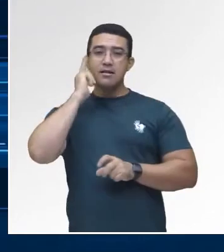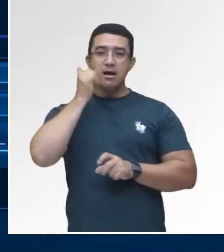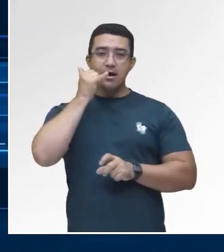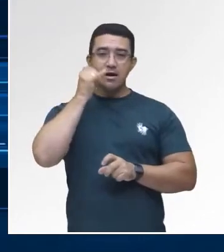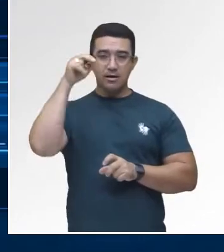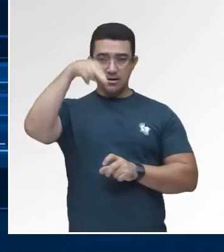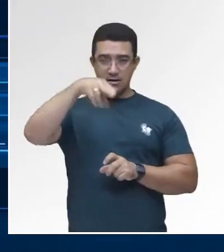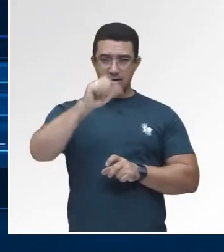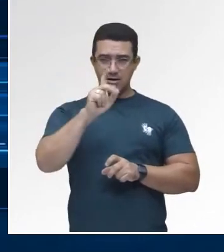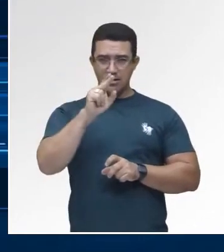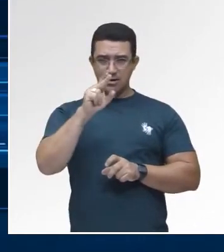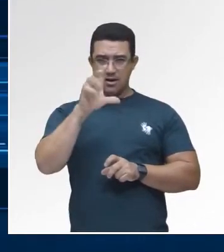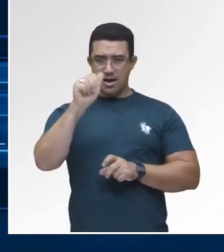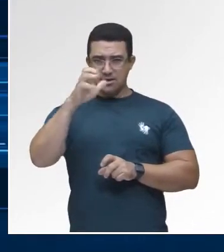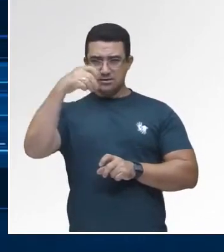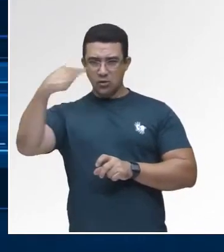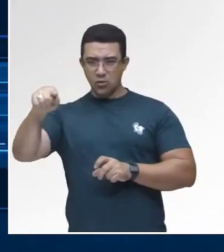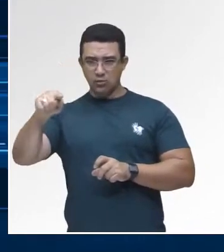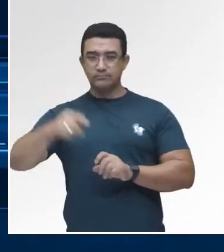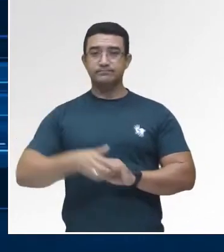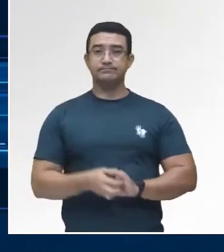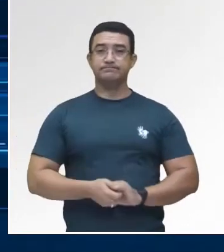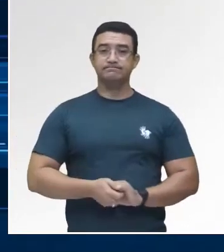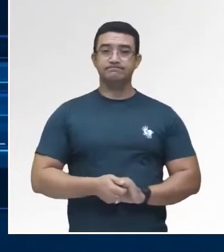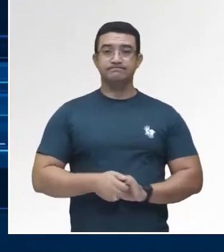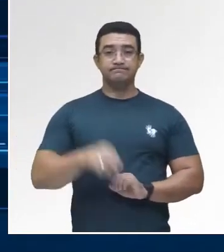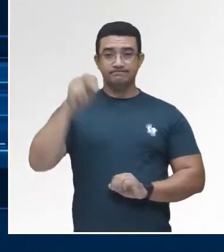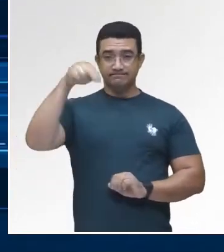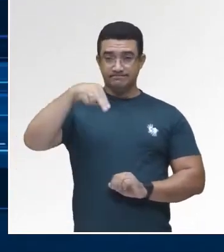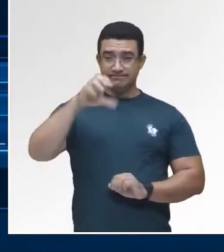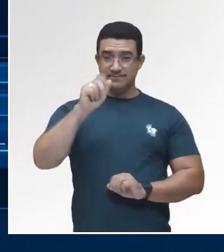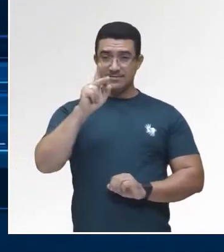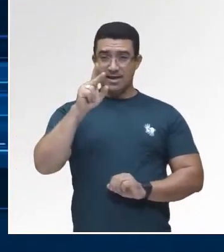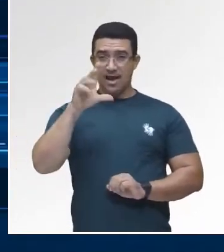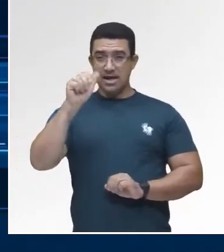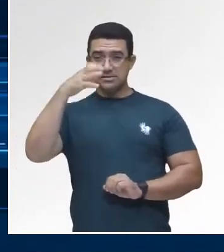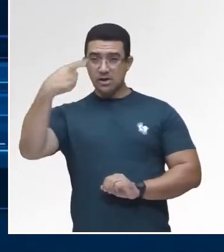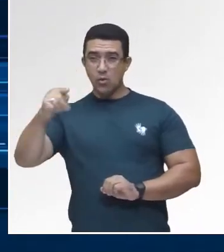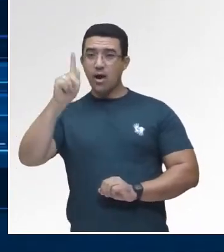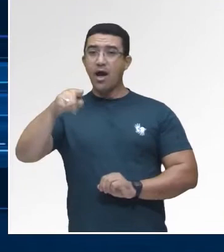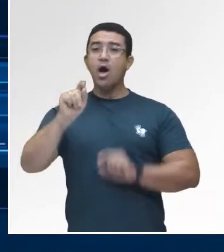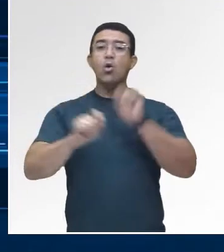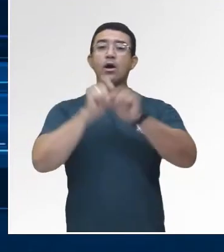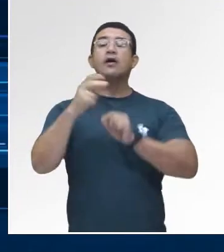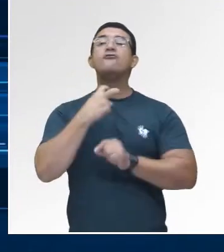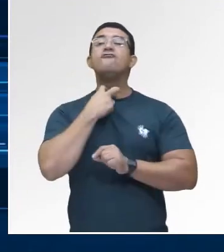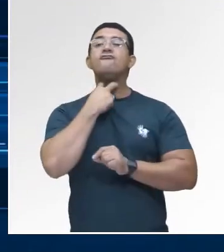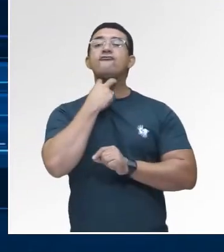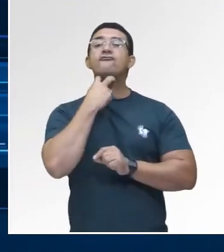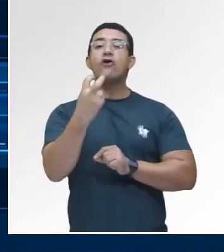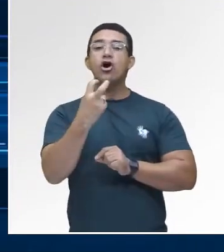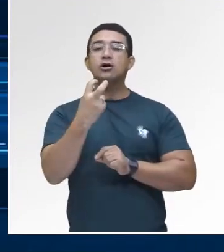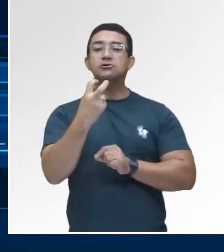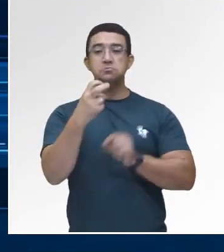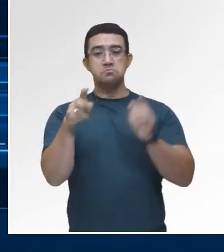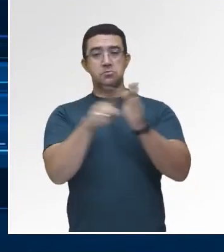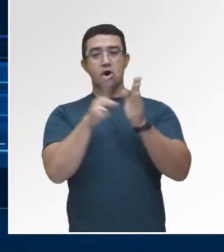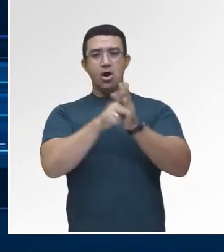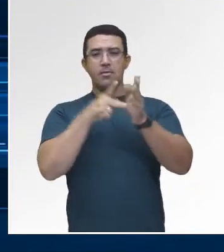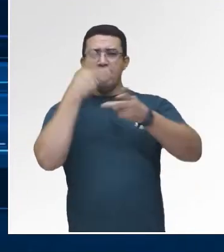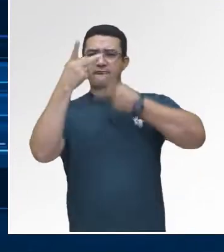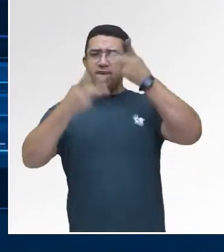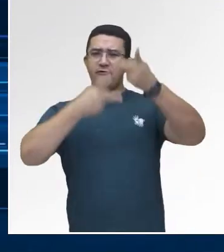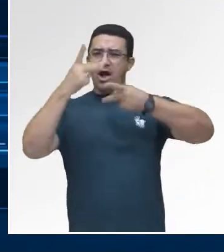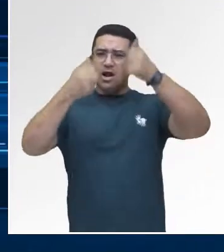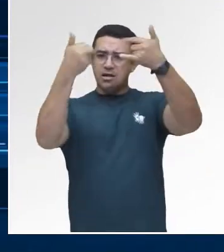Vamos lá. O que é narração? Muito bem, narração é a voz. É a voz que conta uma história.